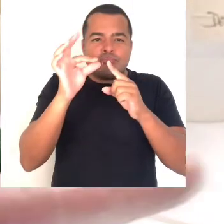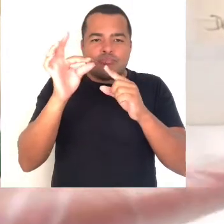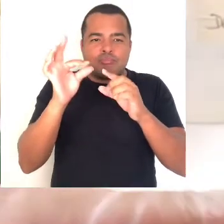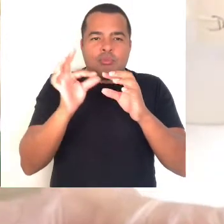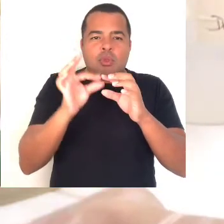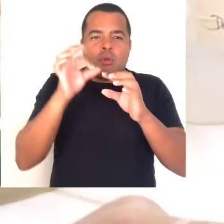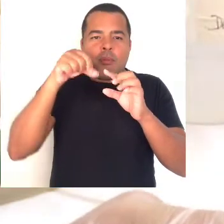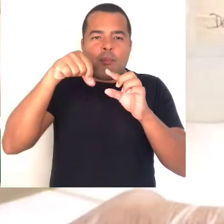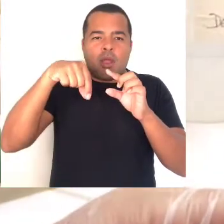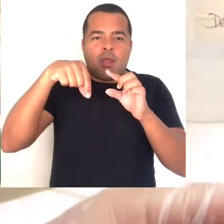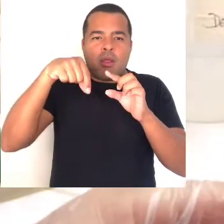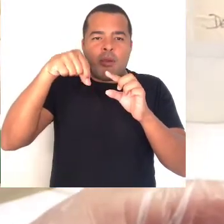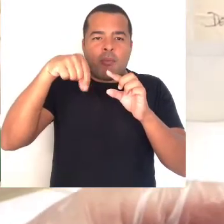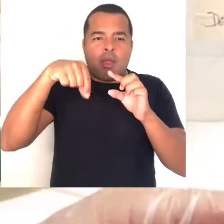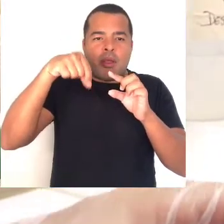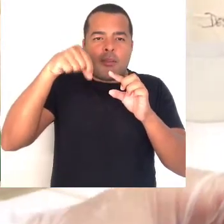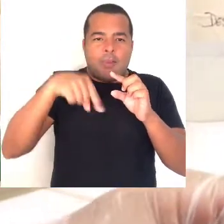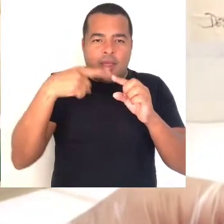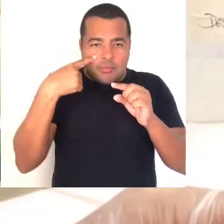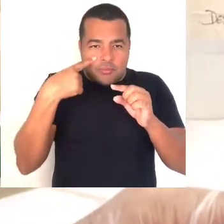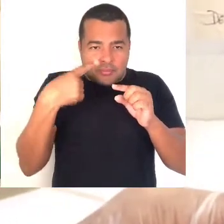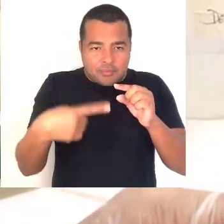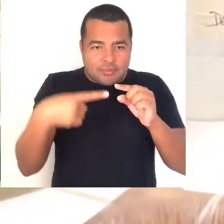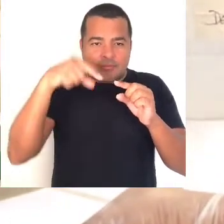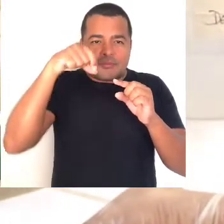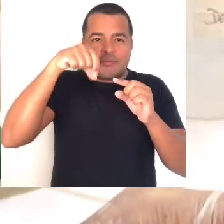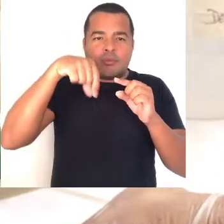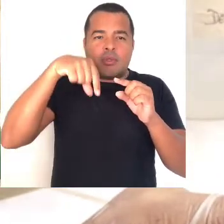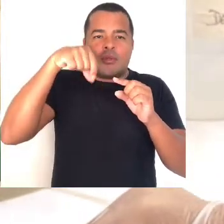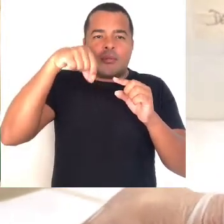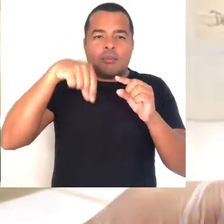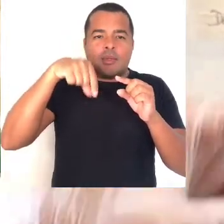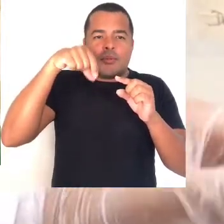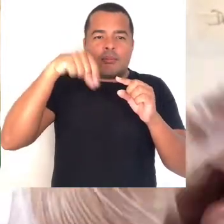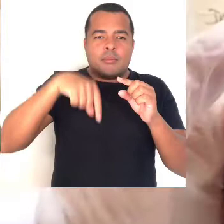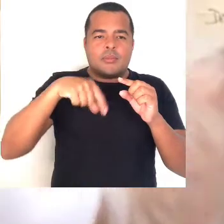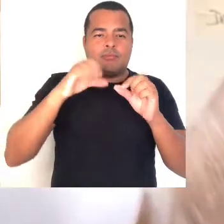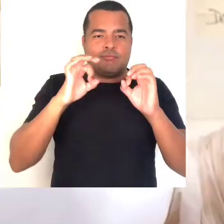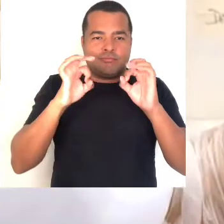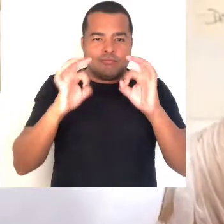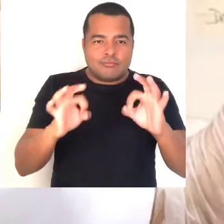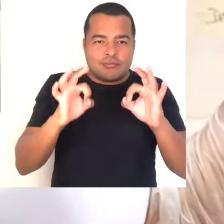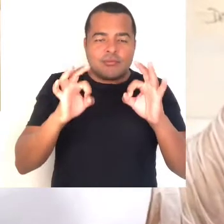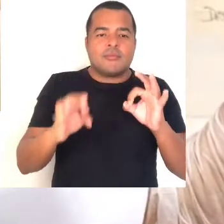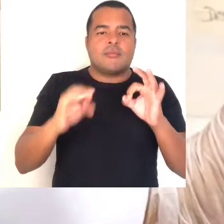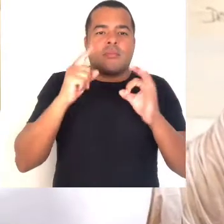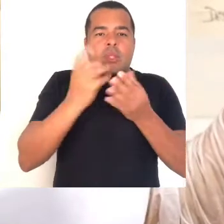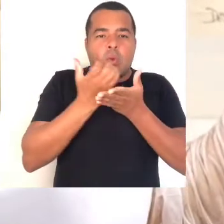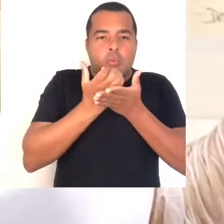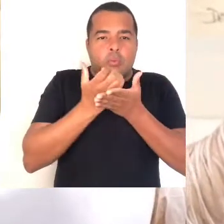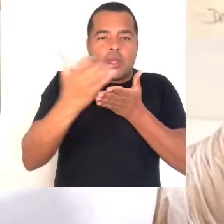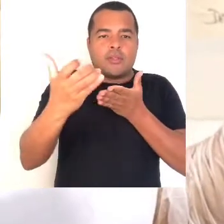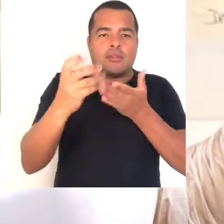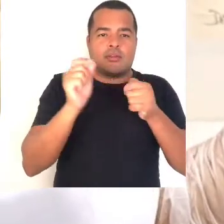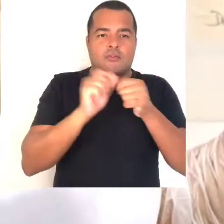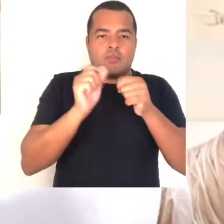só, começa a fazer o processo de destilação, gotejando aqui, ó. Vou colocar aqui para vocês, ó.